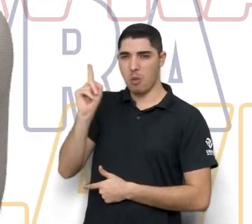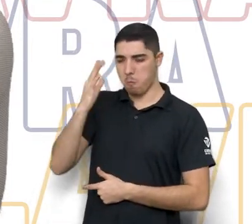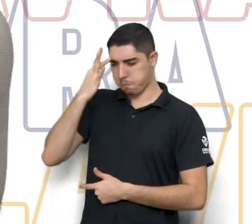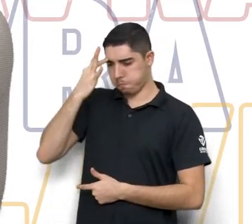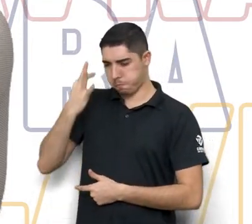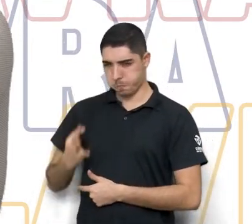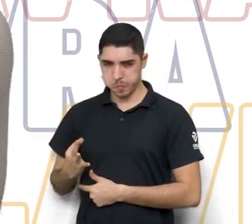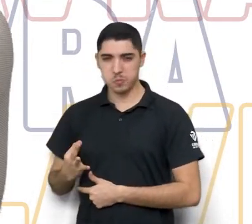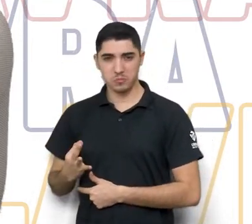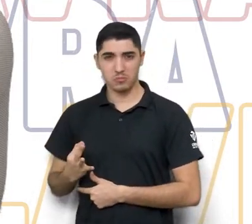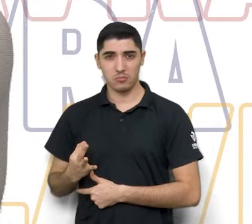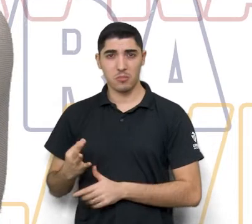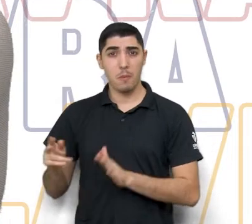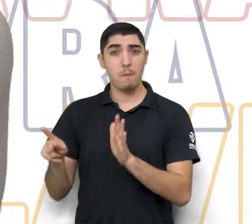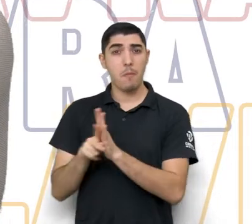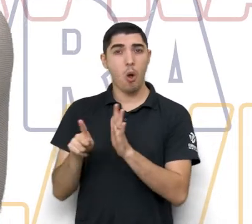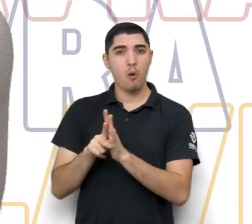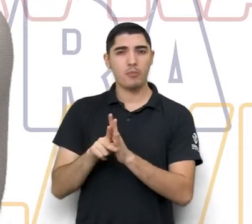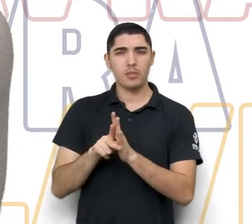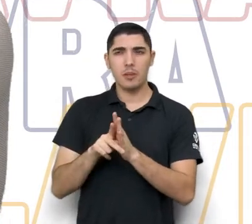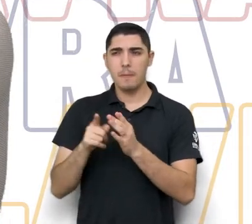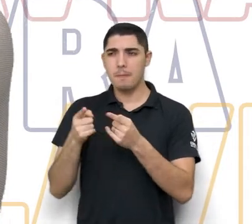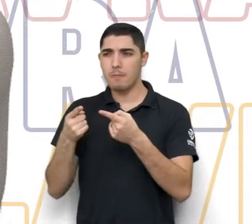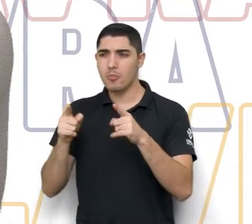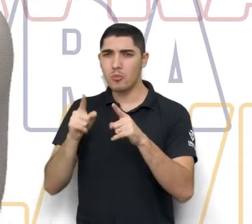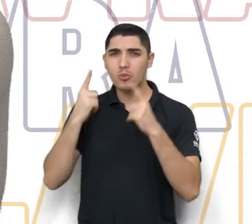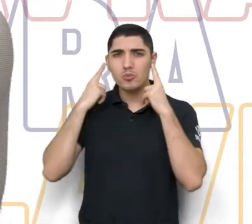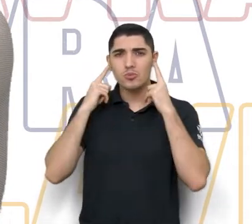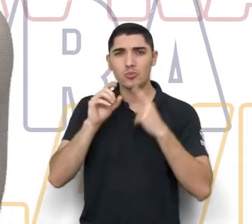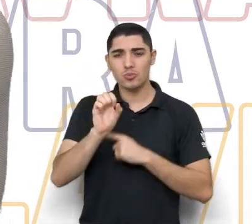sãos dos sons.